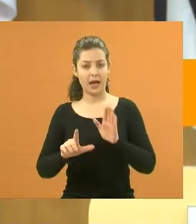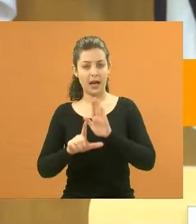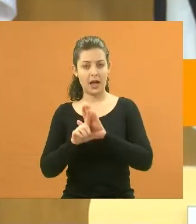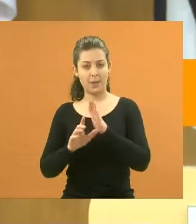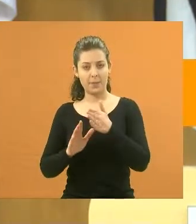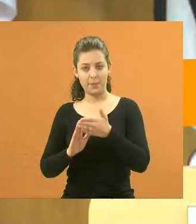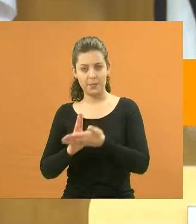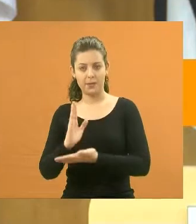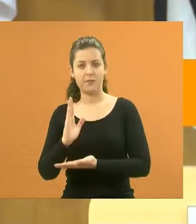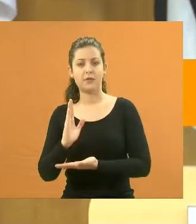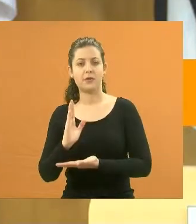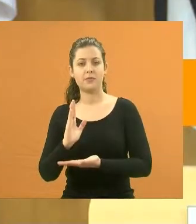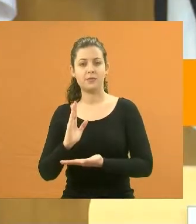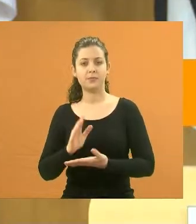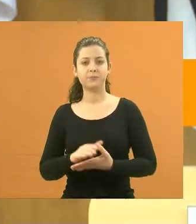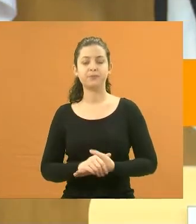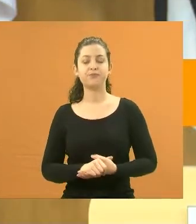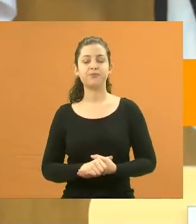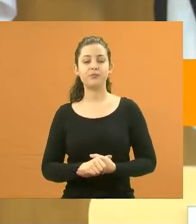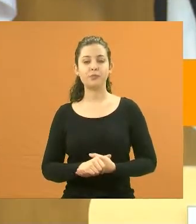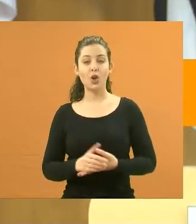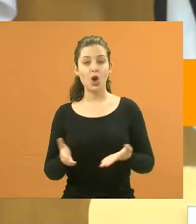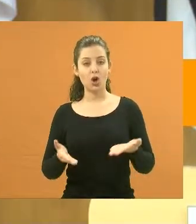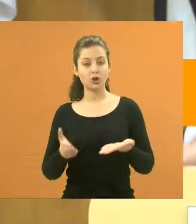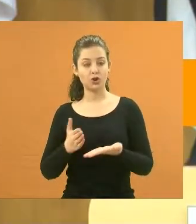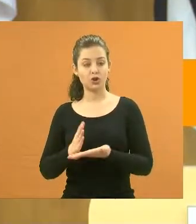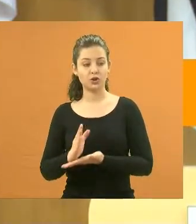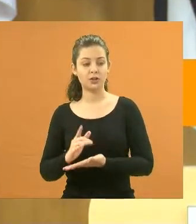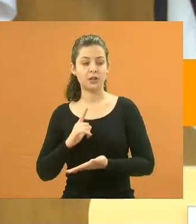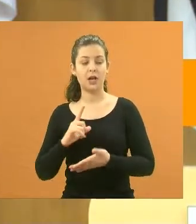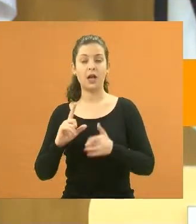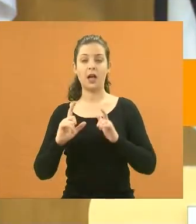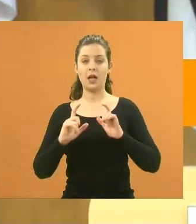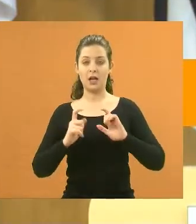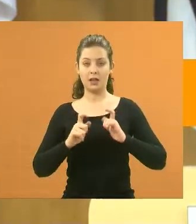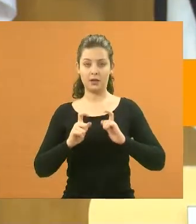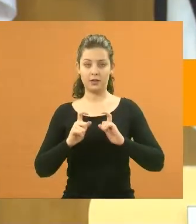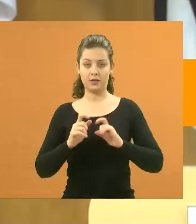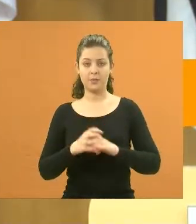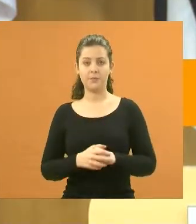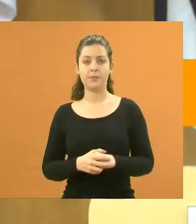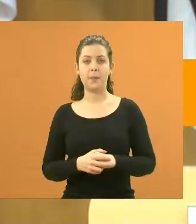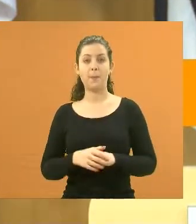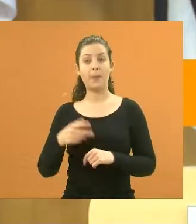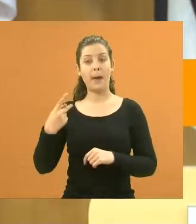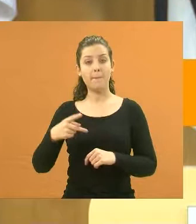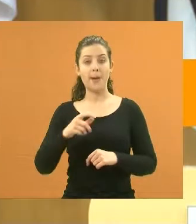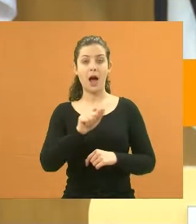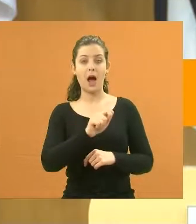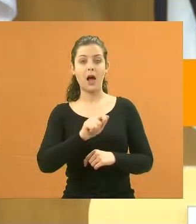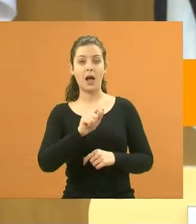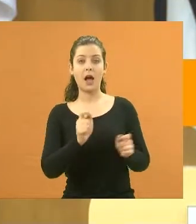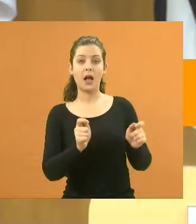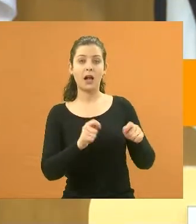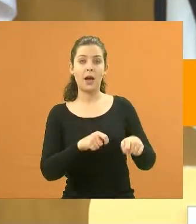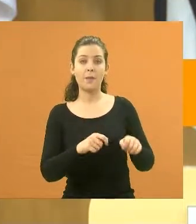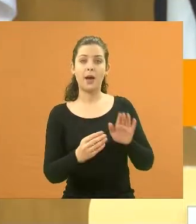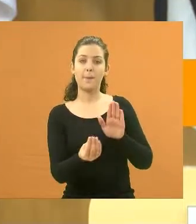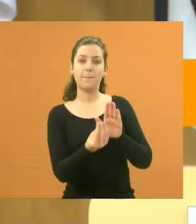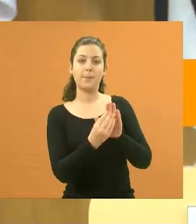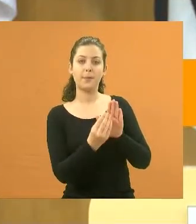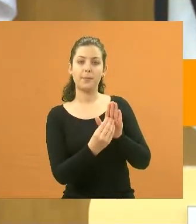legislação, da lei que estaremos aprovando aqui hoje, haverá uma reunião para que a associação possa também colocar